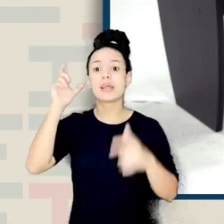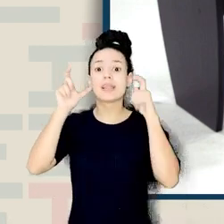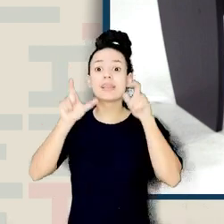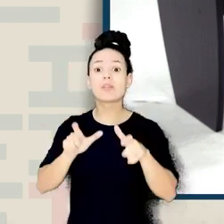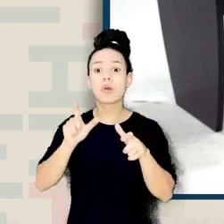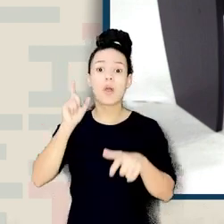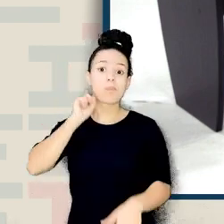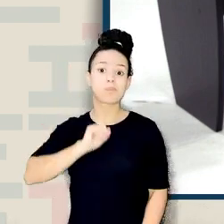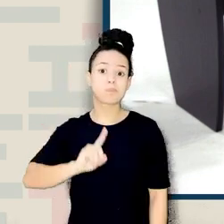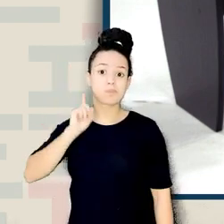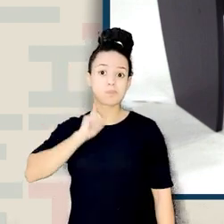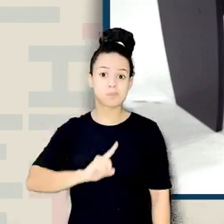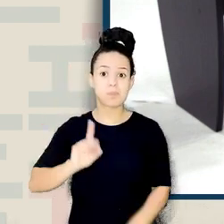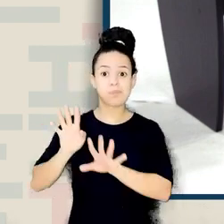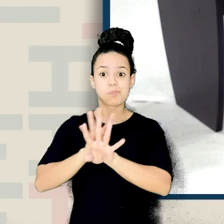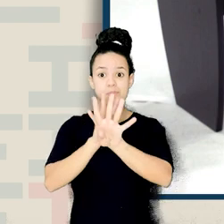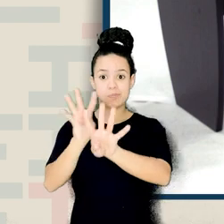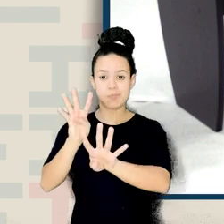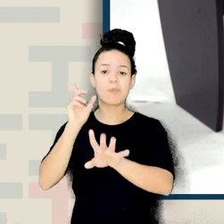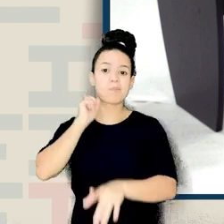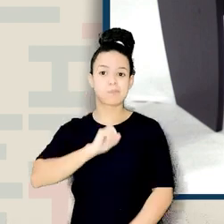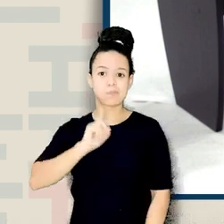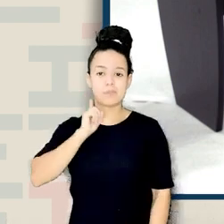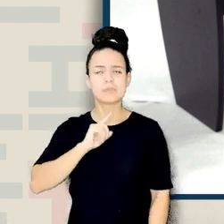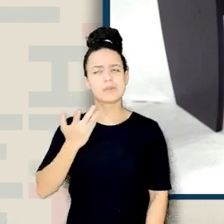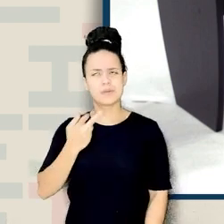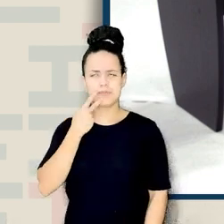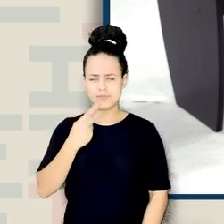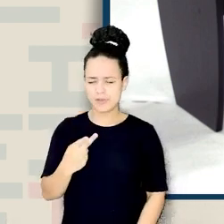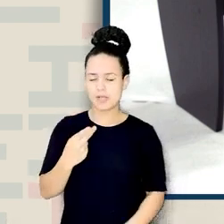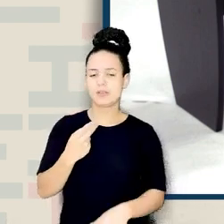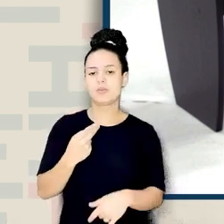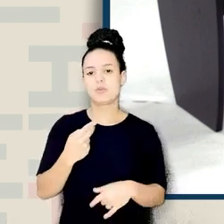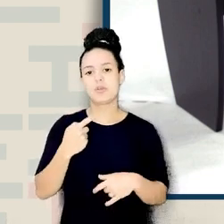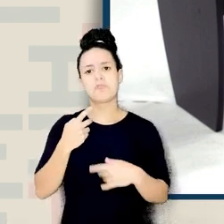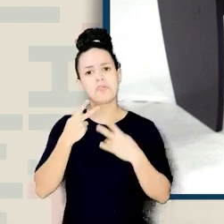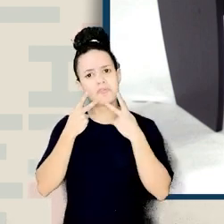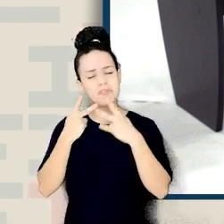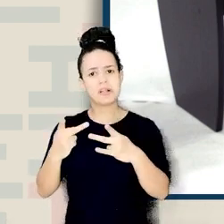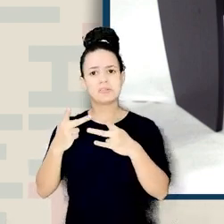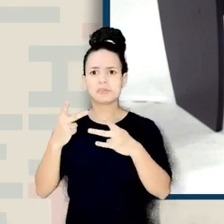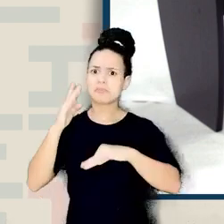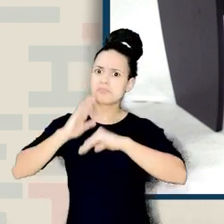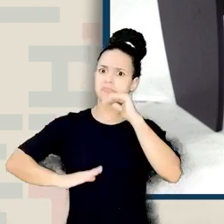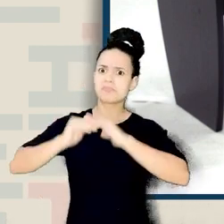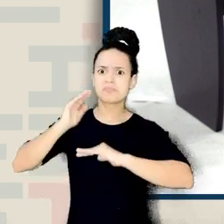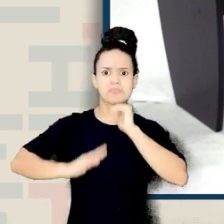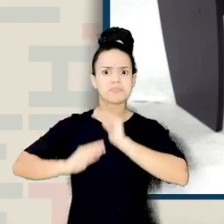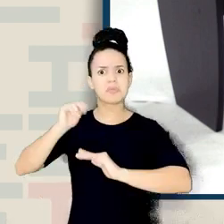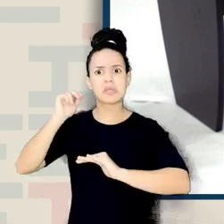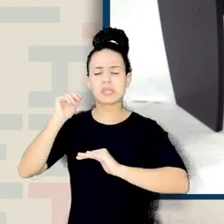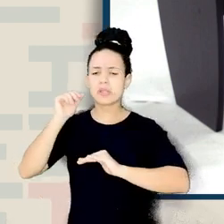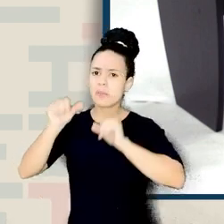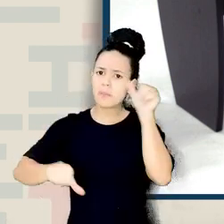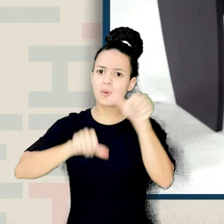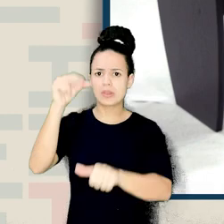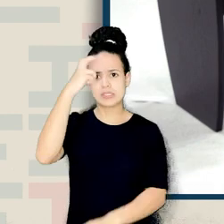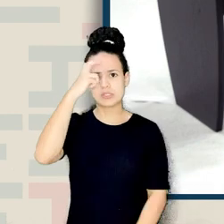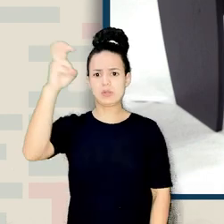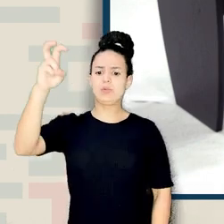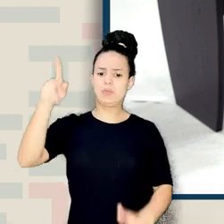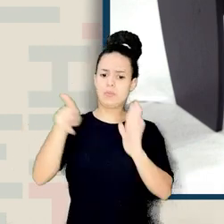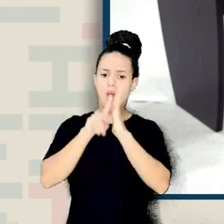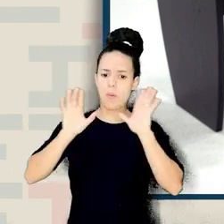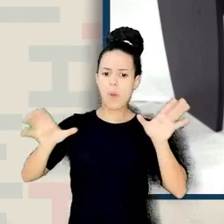E quando eu digo isso, eu acabo mostrando o poder que dessa dinâmica cultural da inventividade do